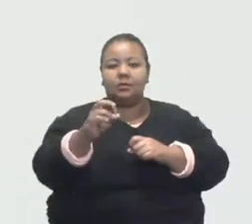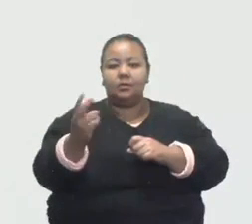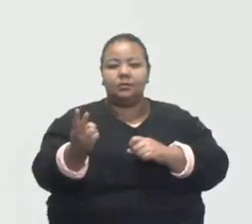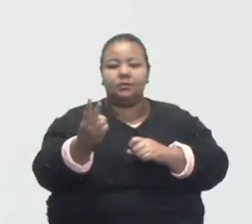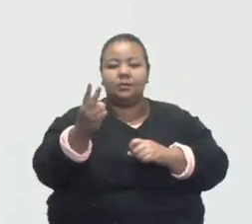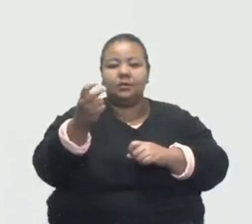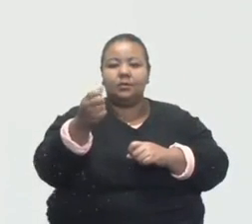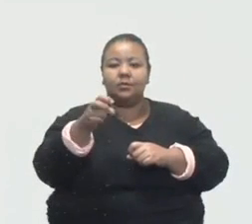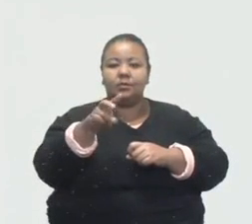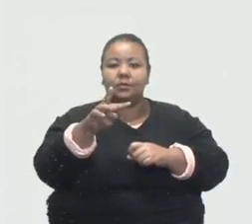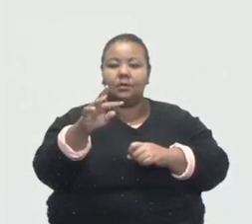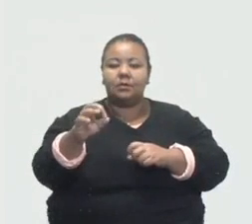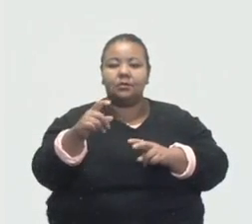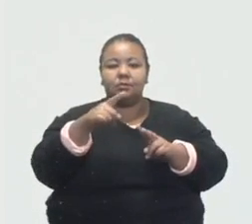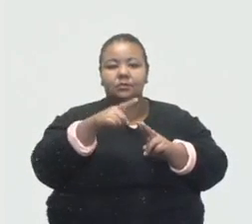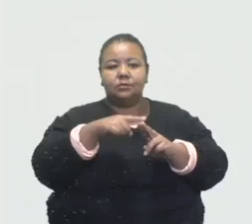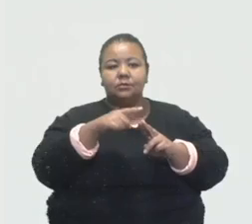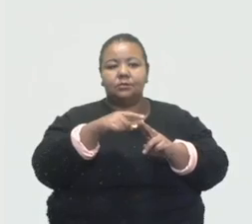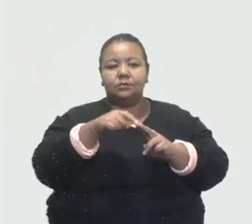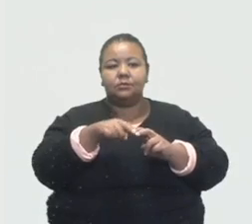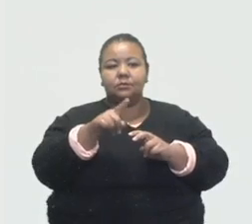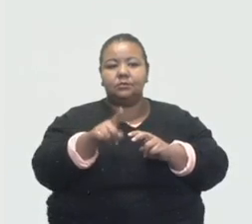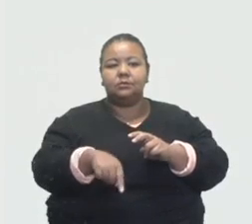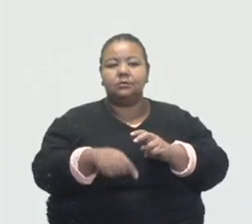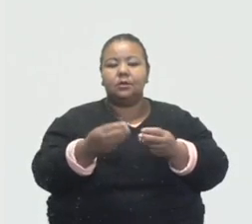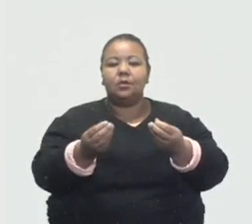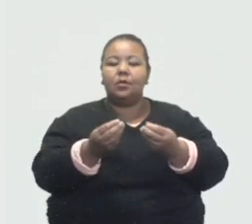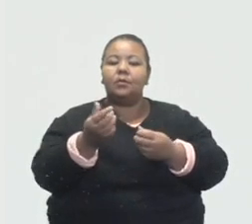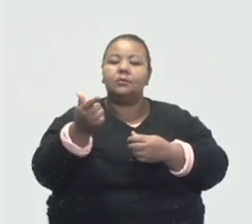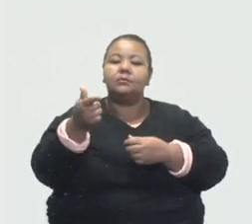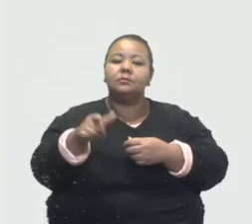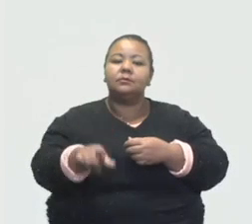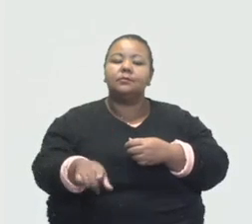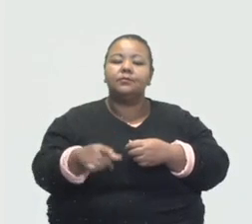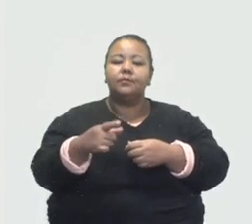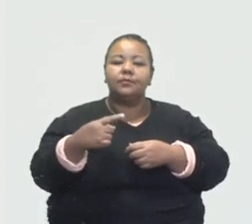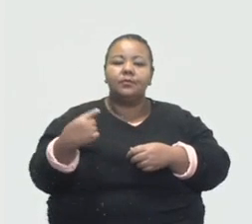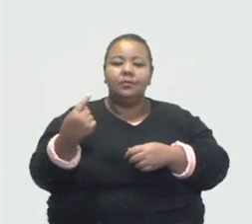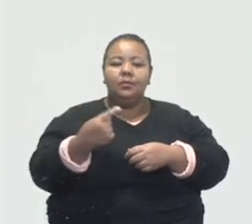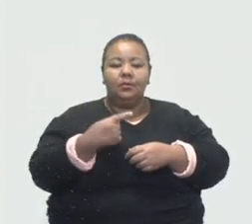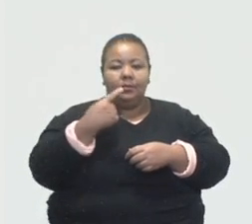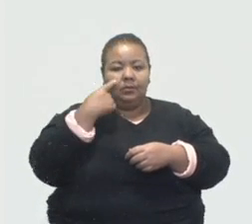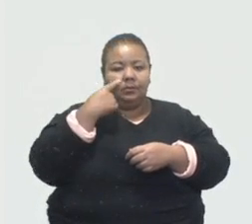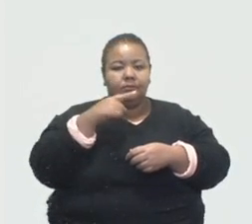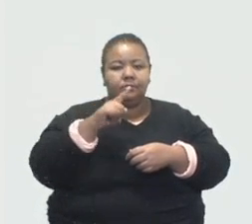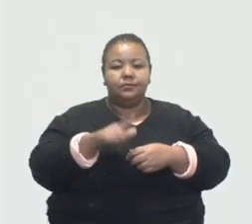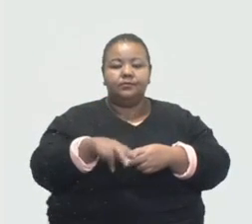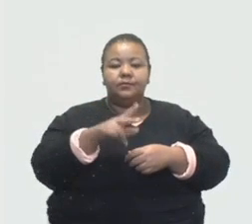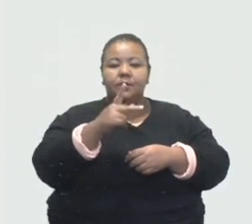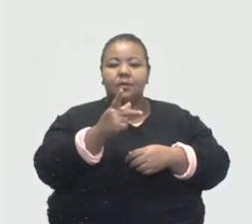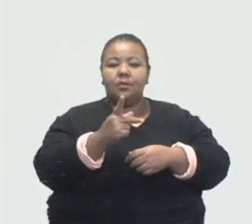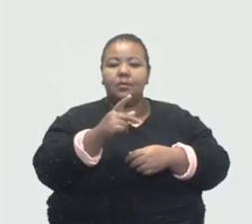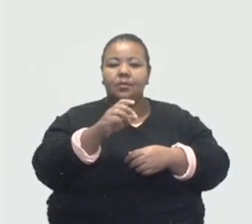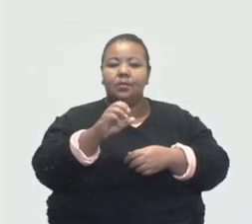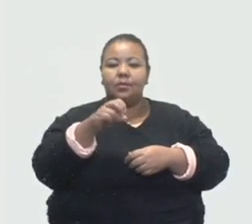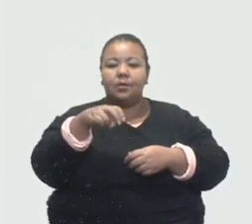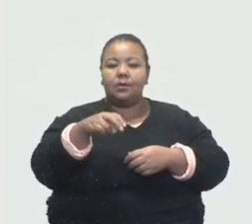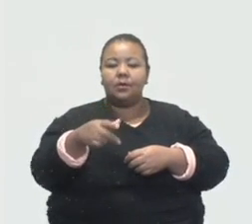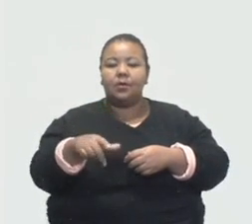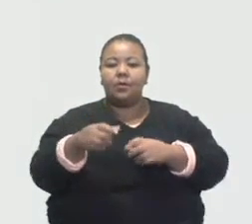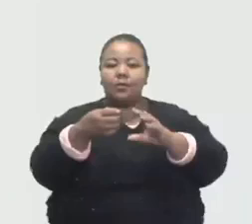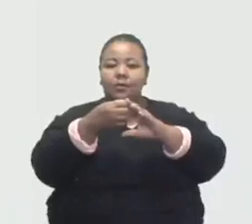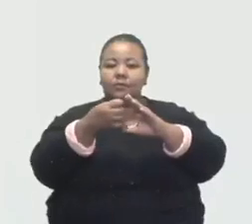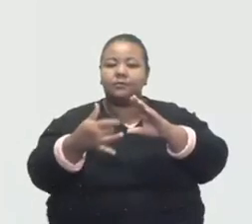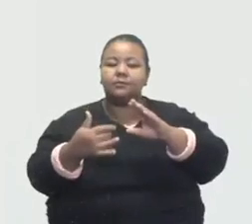alto vetor de um operador linear e a forma para obtê-los. Nós vimos aqui o polinômio característico que auxilia